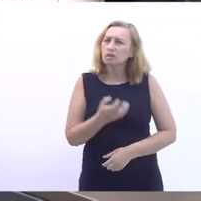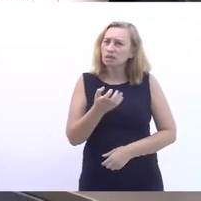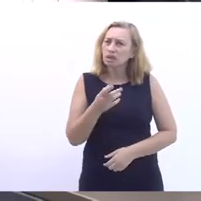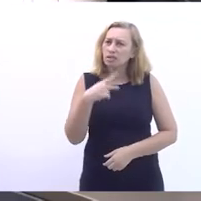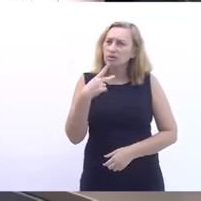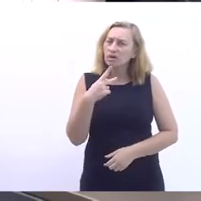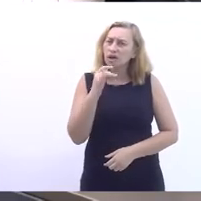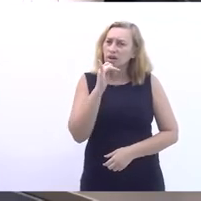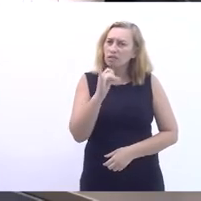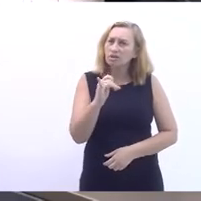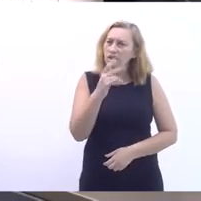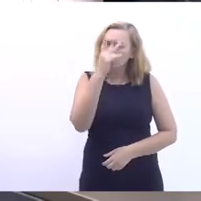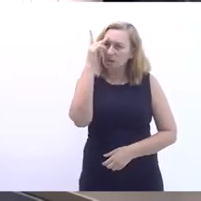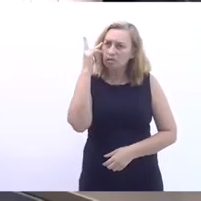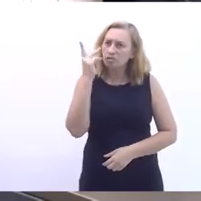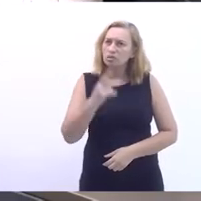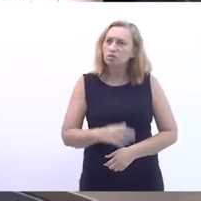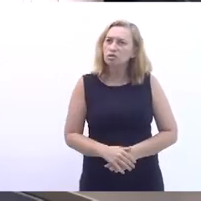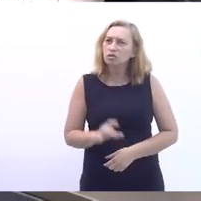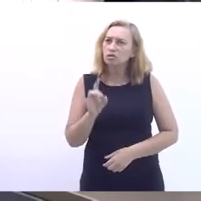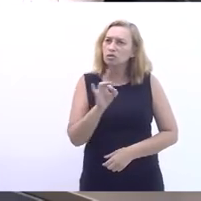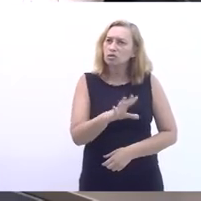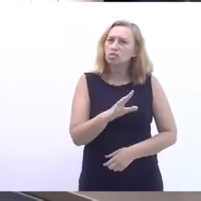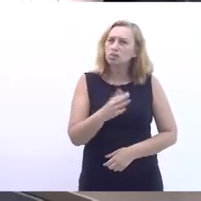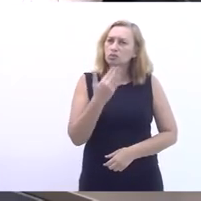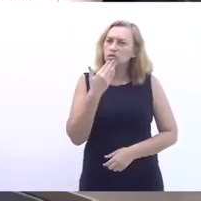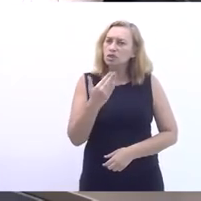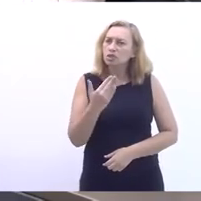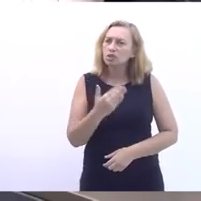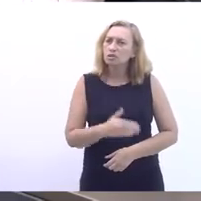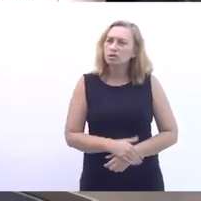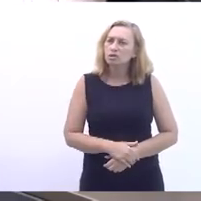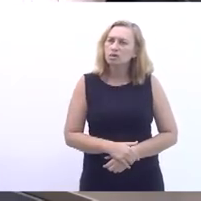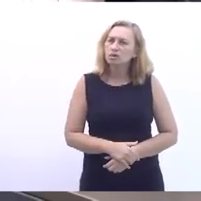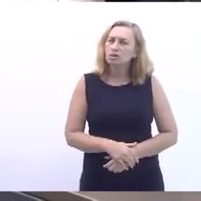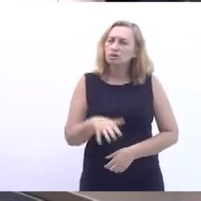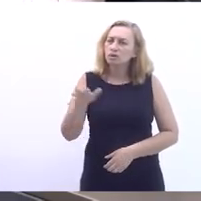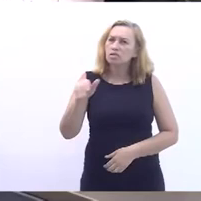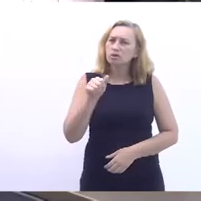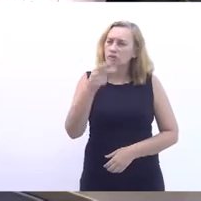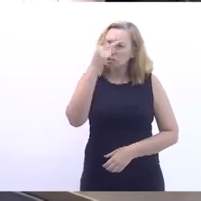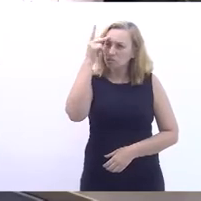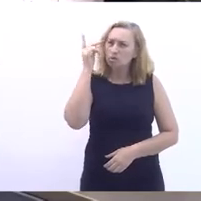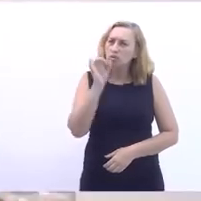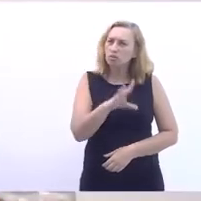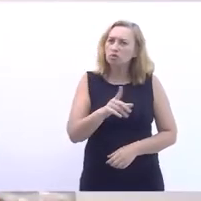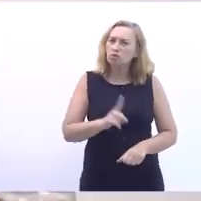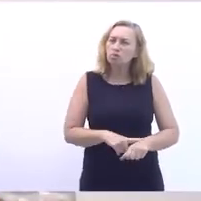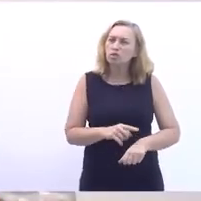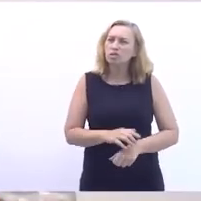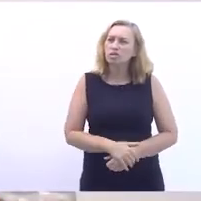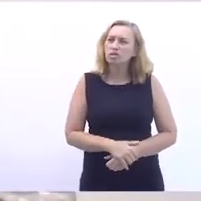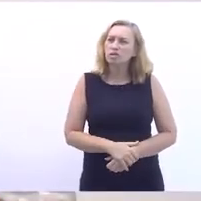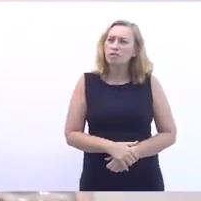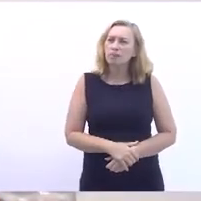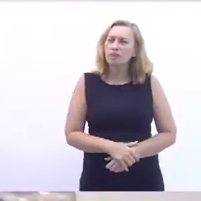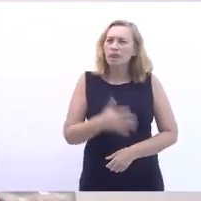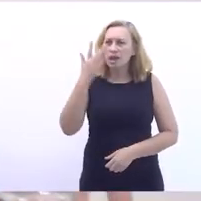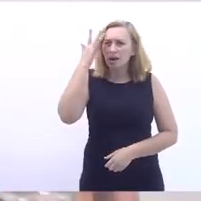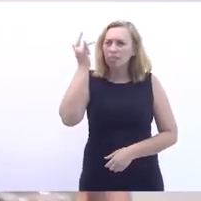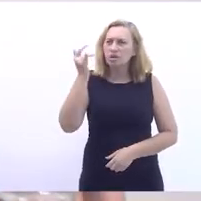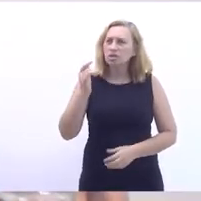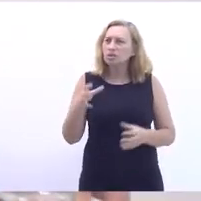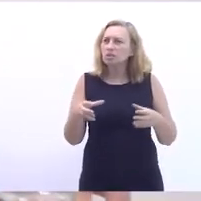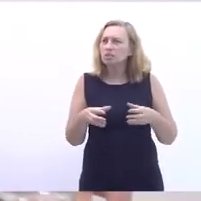avisar para o pessoal últimos apelos por para chamar o pessoal de última hora então a gente tem amanhã